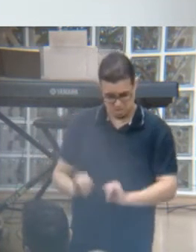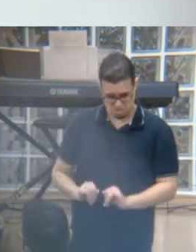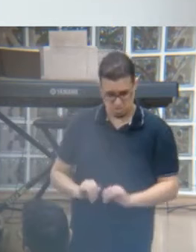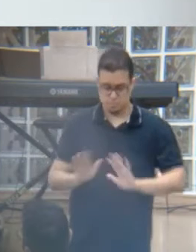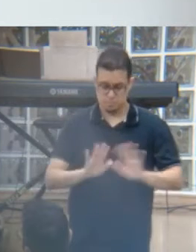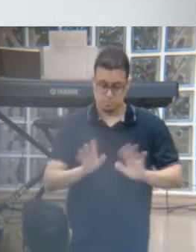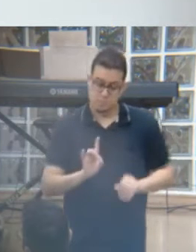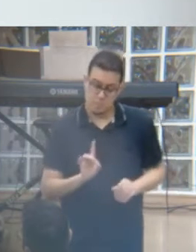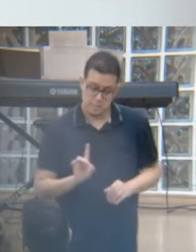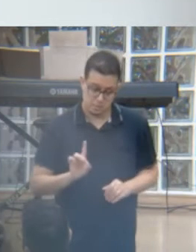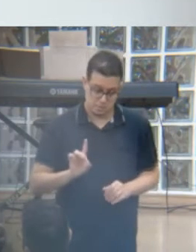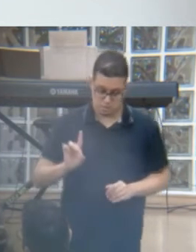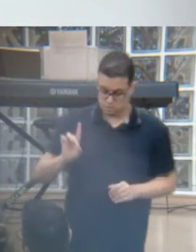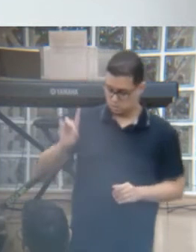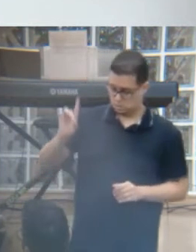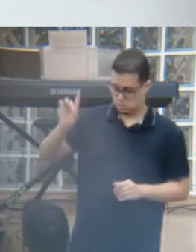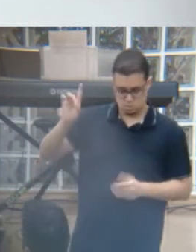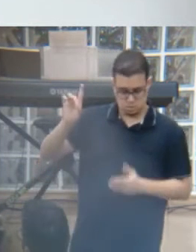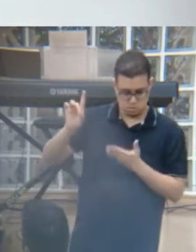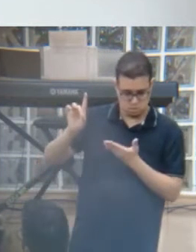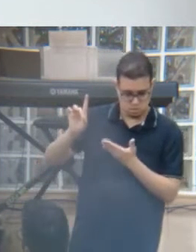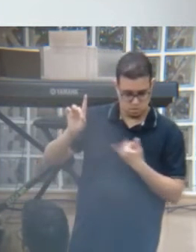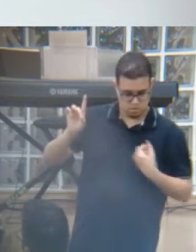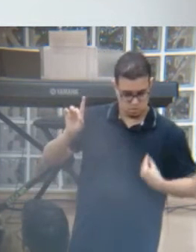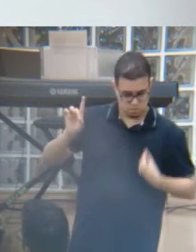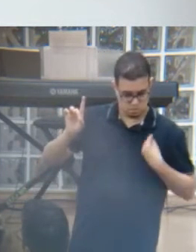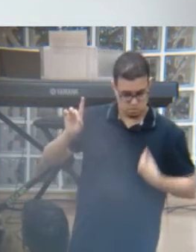lhes assegurar, está vendo tudo.